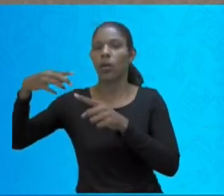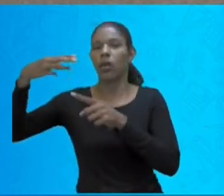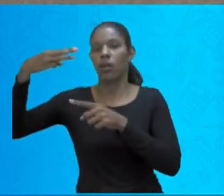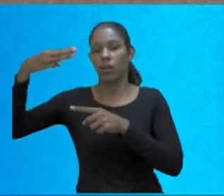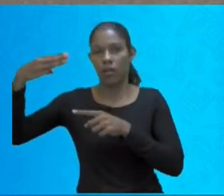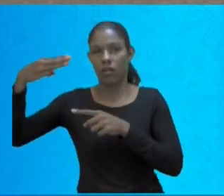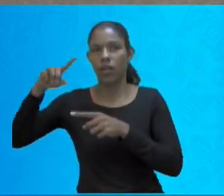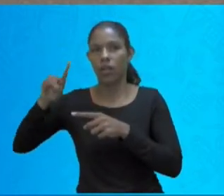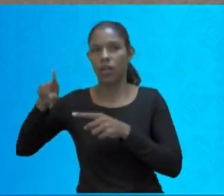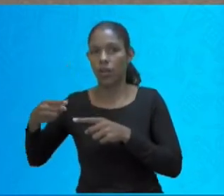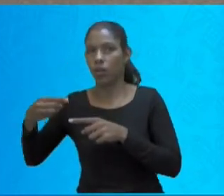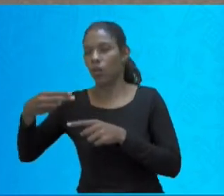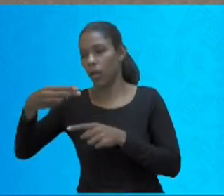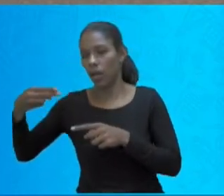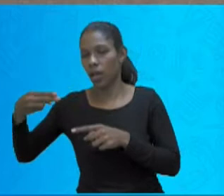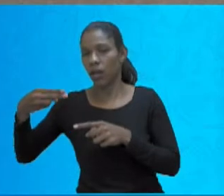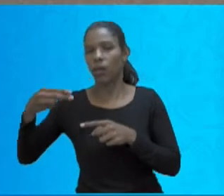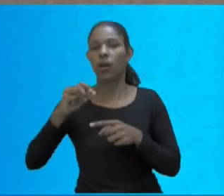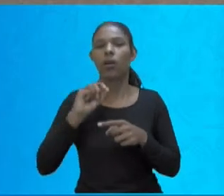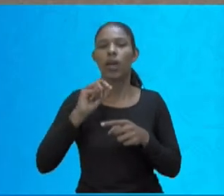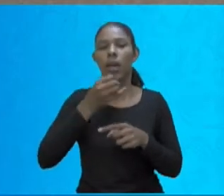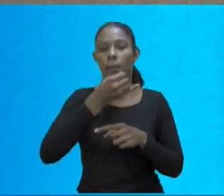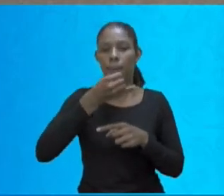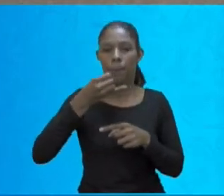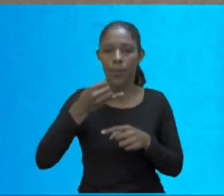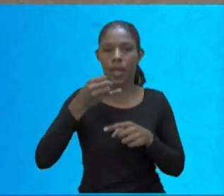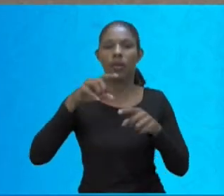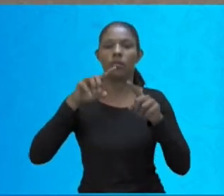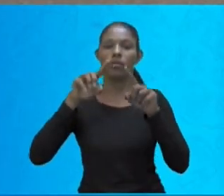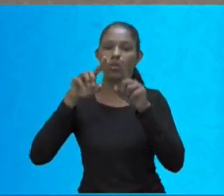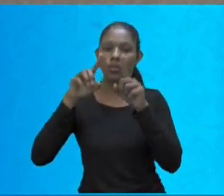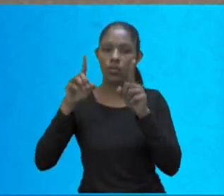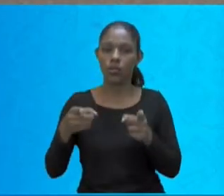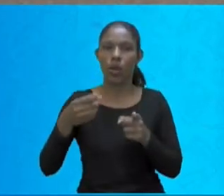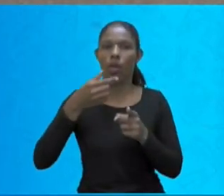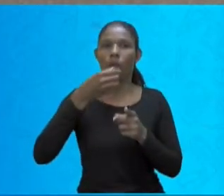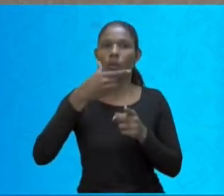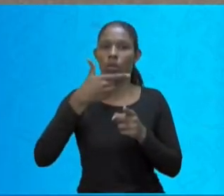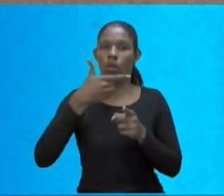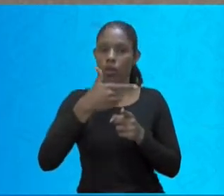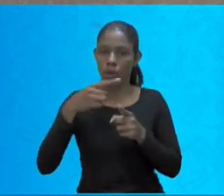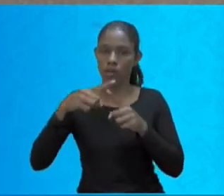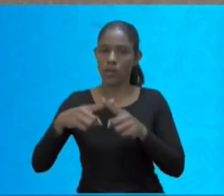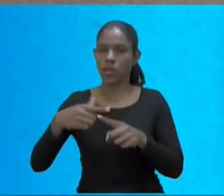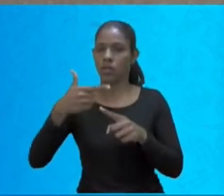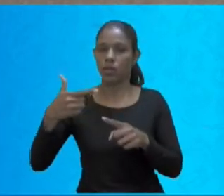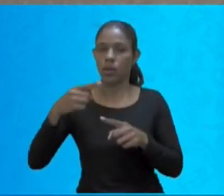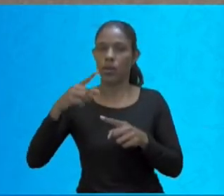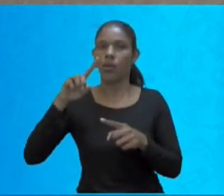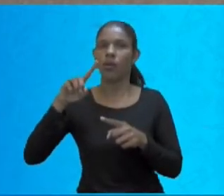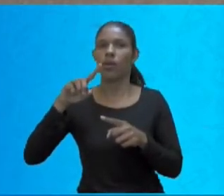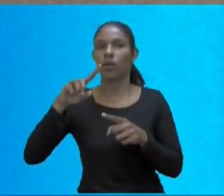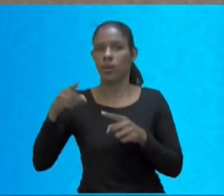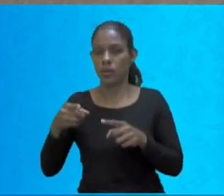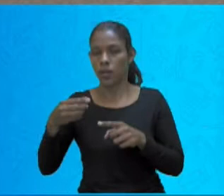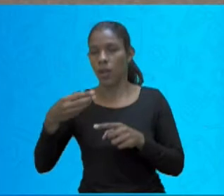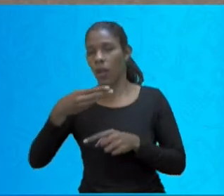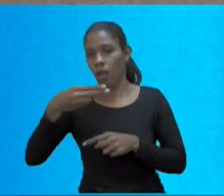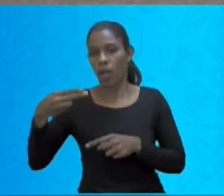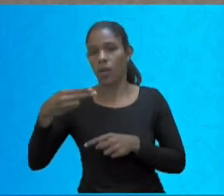a menos 2 vezes 2. 2 vezes 2, menos 4. Então, a raiz cúbica de